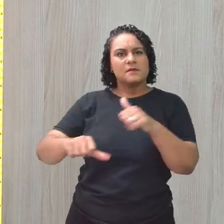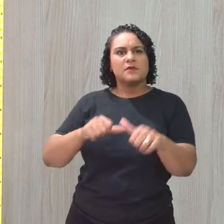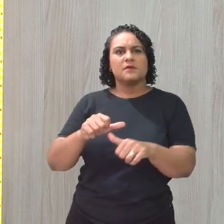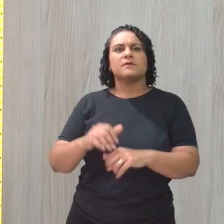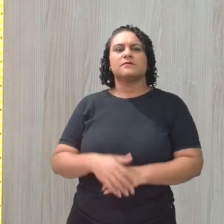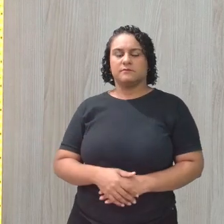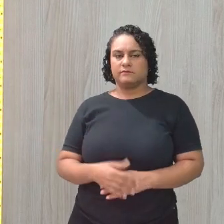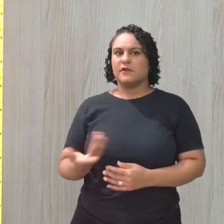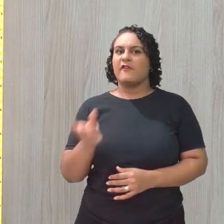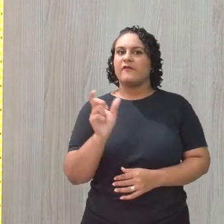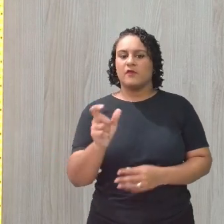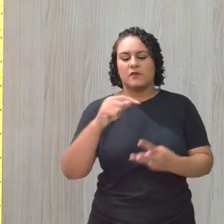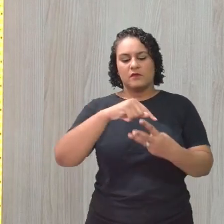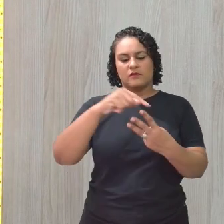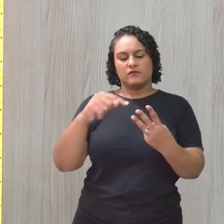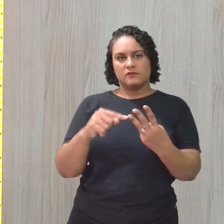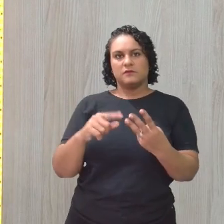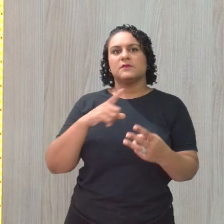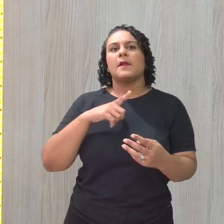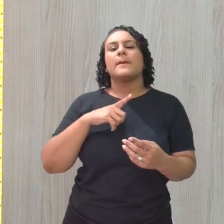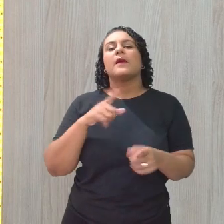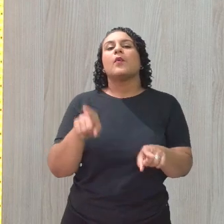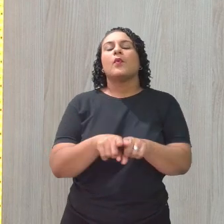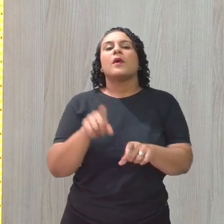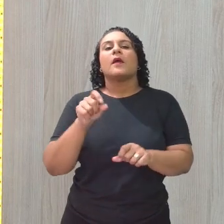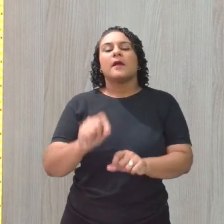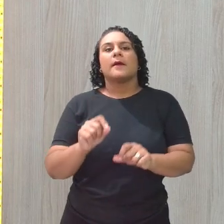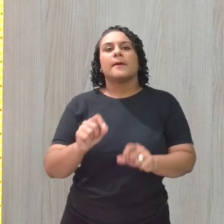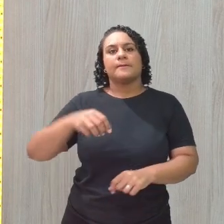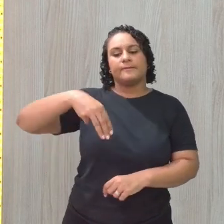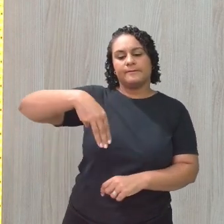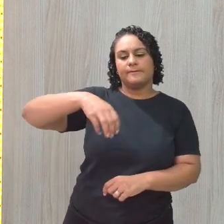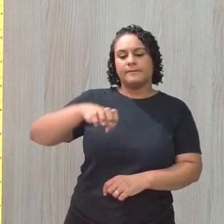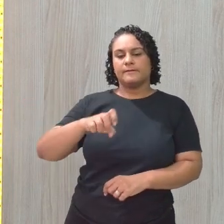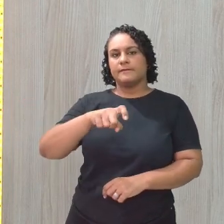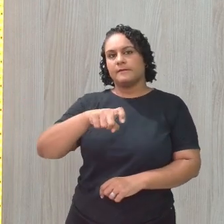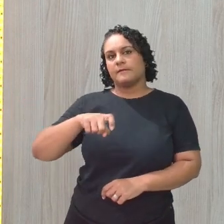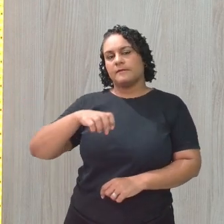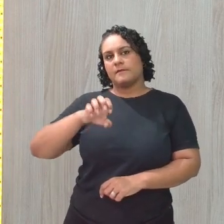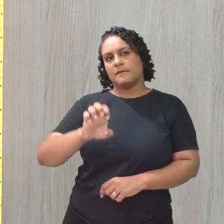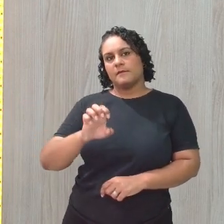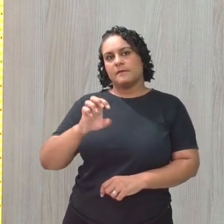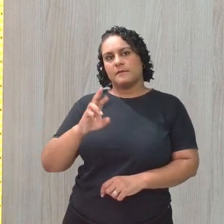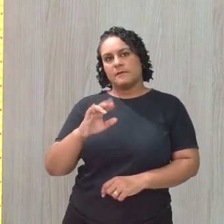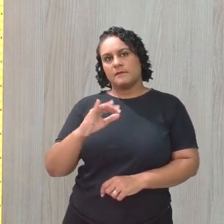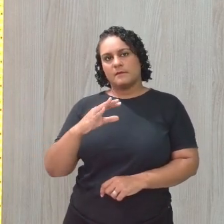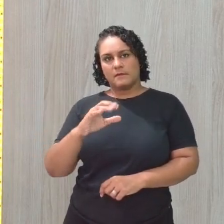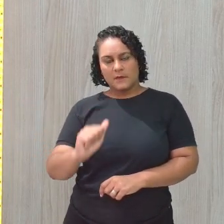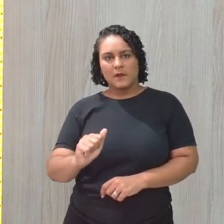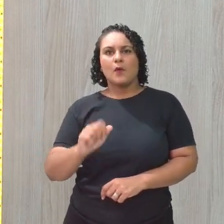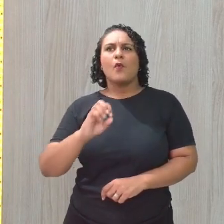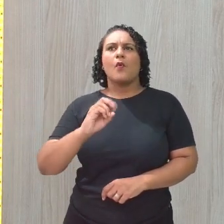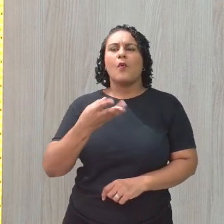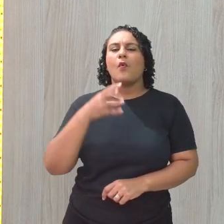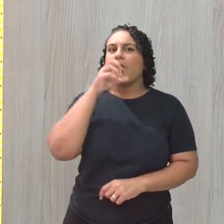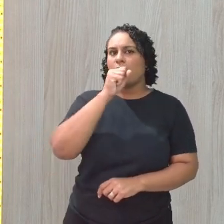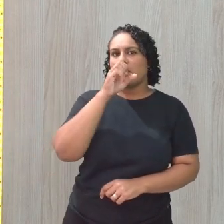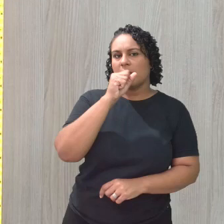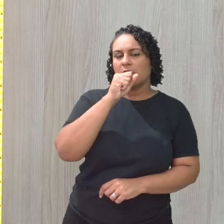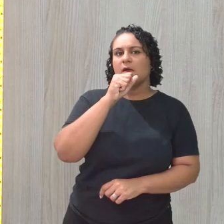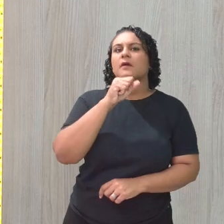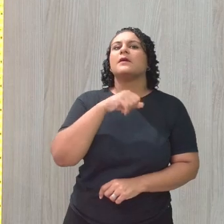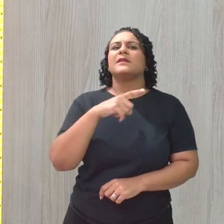macaxeira, a mandioca, mas tem também a mexerica, né? Sim. Tem, que aí Bem lembrado, ou Camille. mexerica, laranja-cravo, tangerina